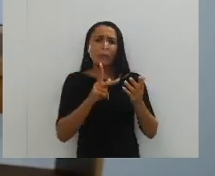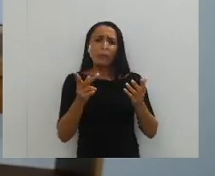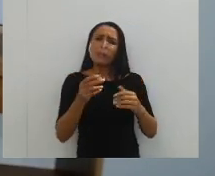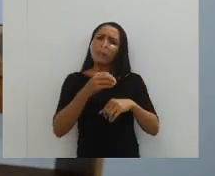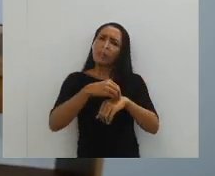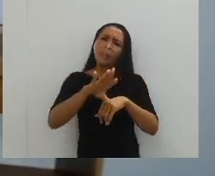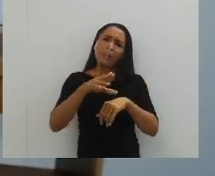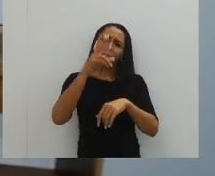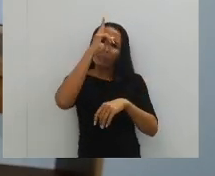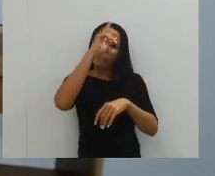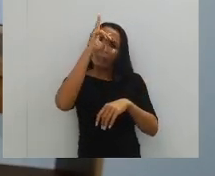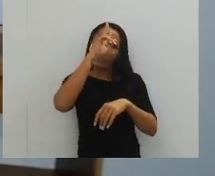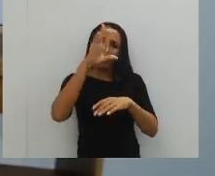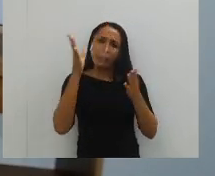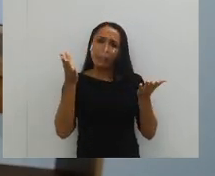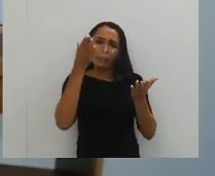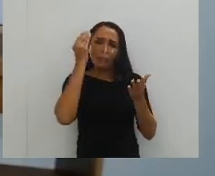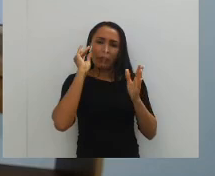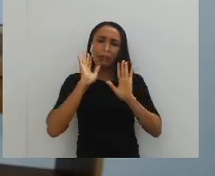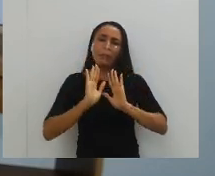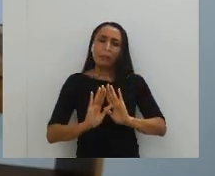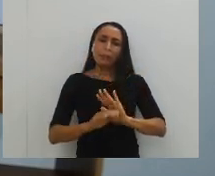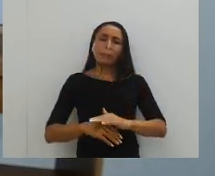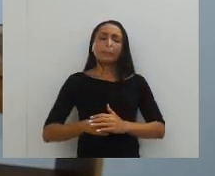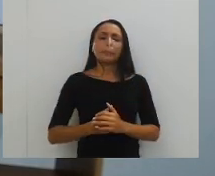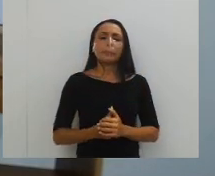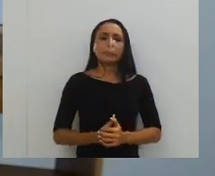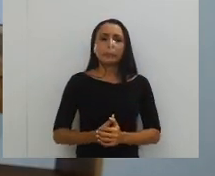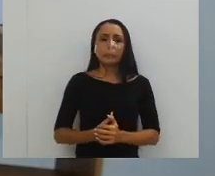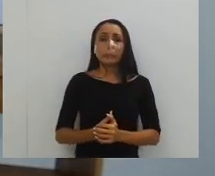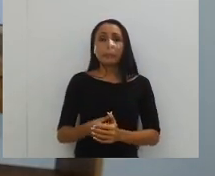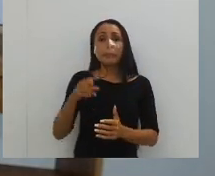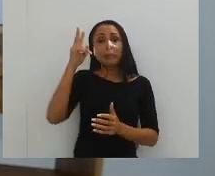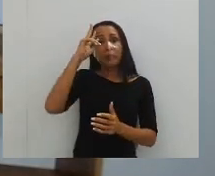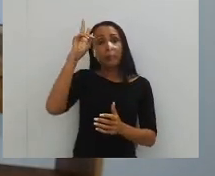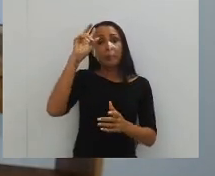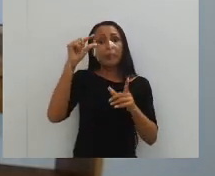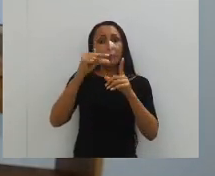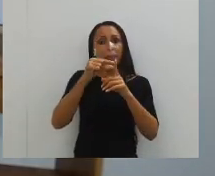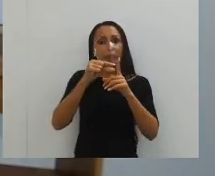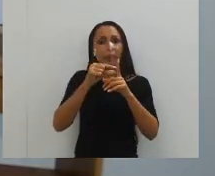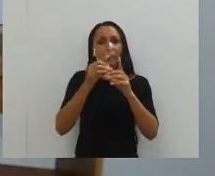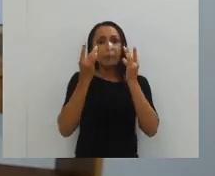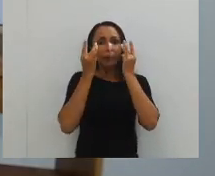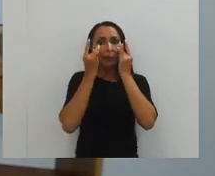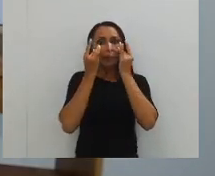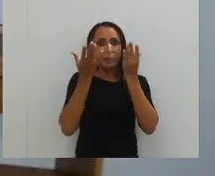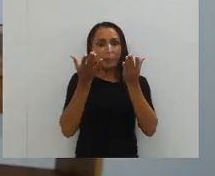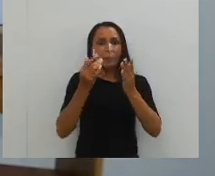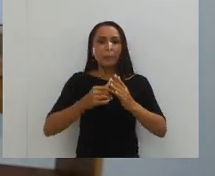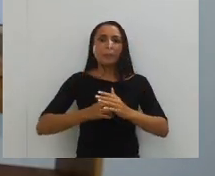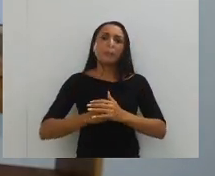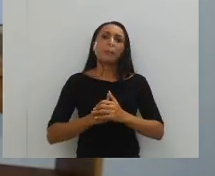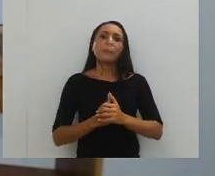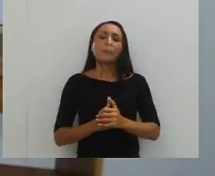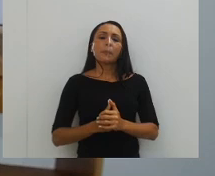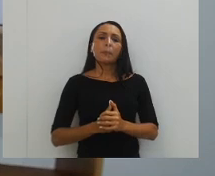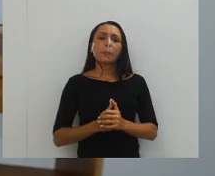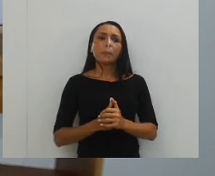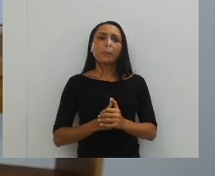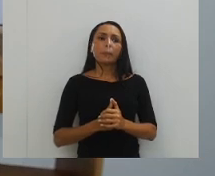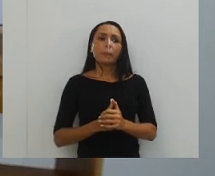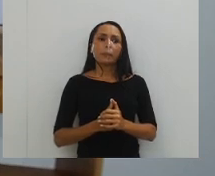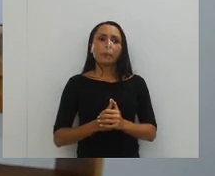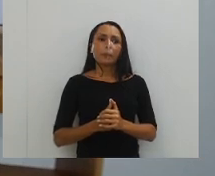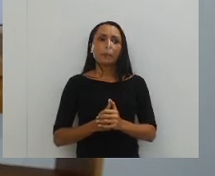eu lembrar disso e não esquecer mais nunca? Tenho. É só tu lembrar da palavrinha, olha para cá, deixa eu ver se eu boto ela aqui no canto. É só tu lembrar de uma palavrinha